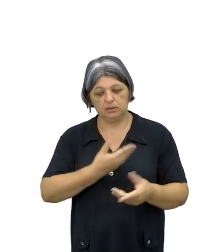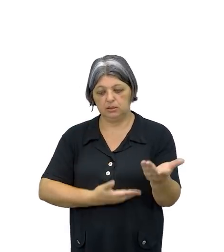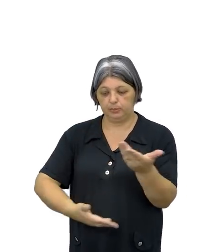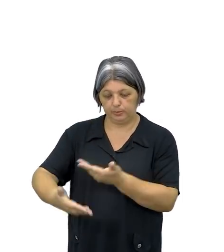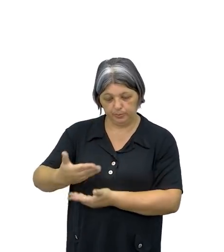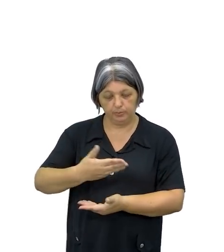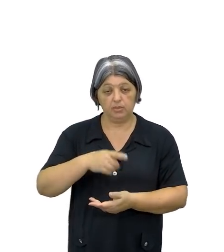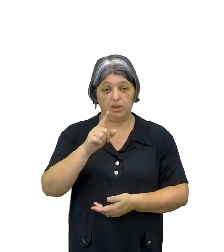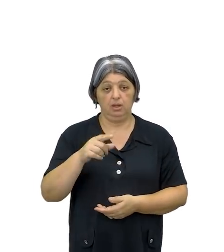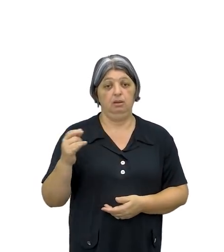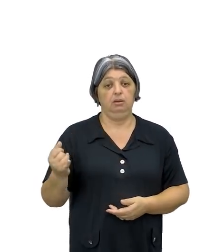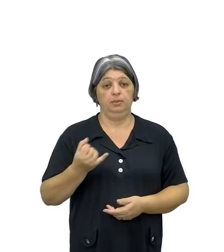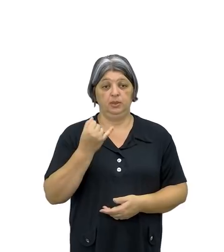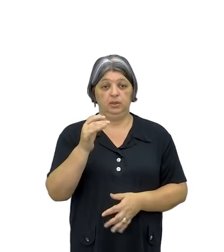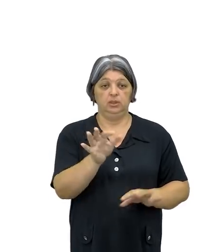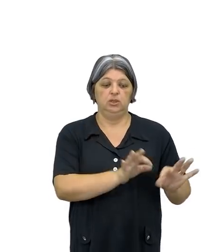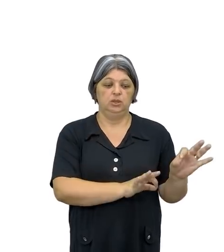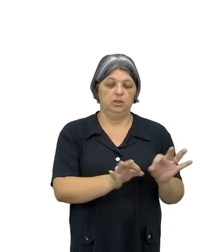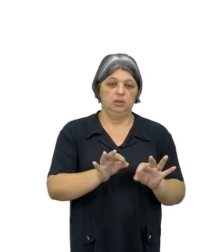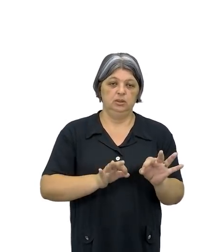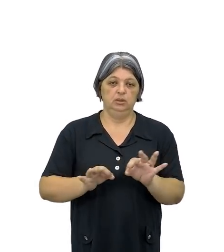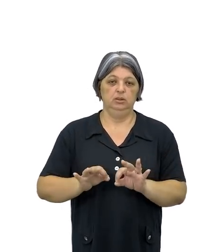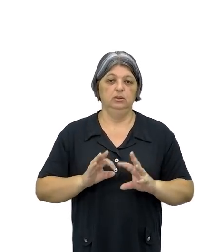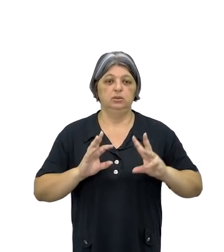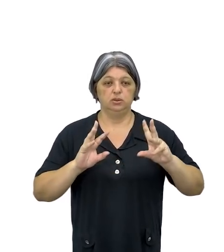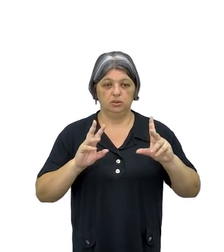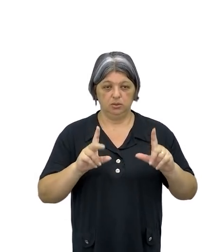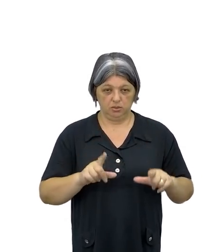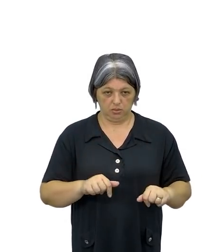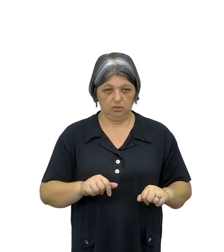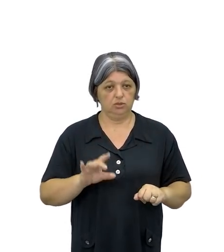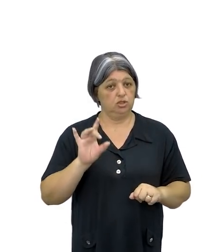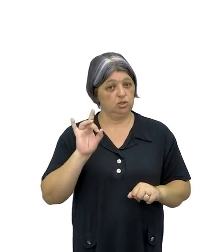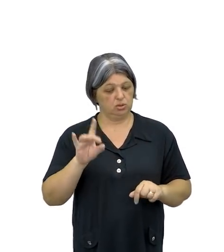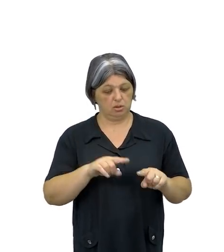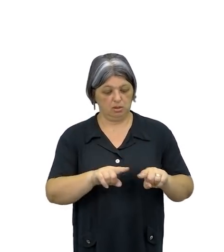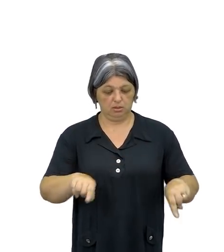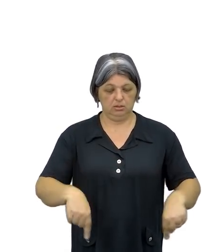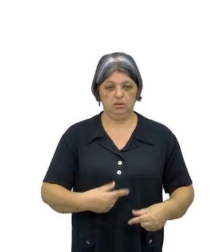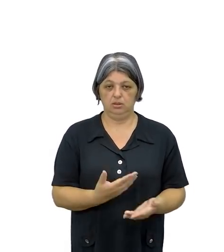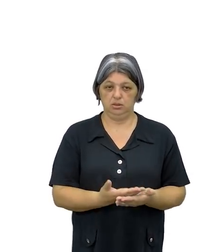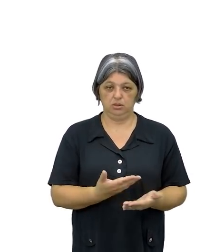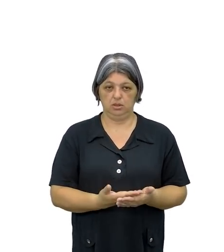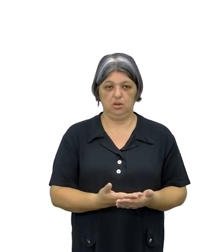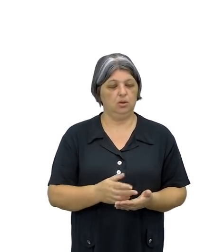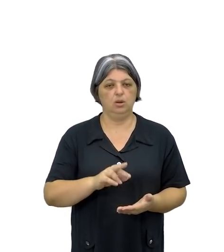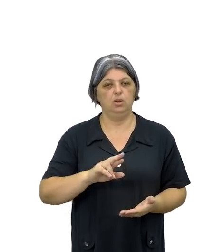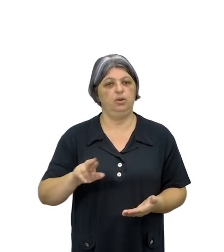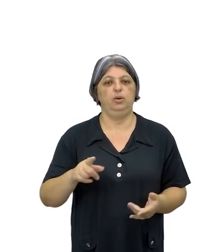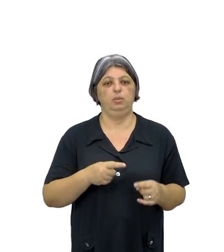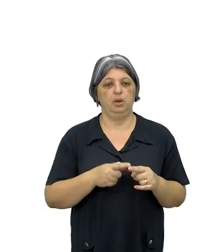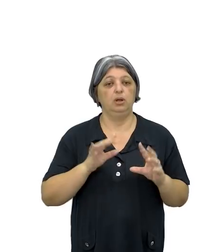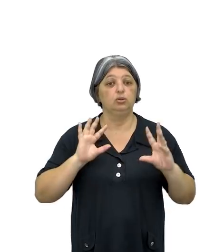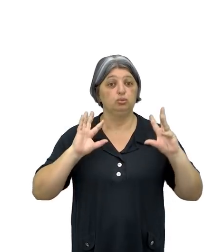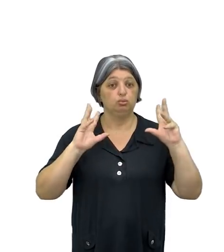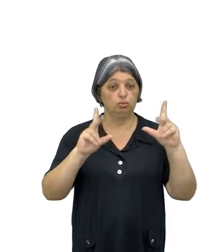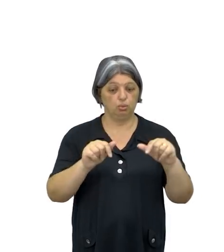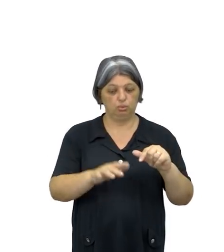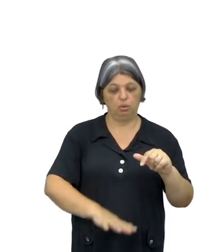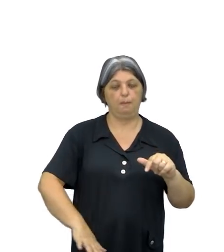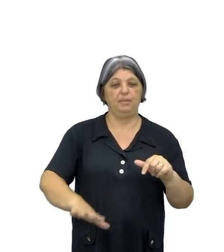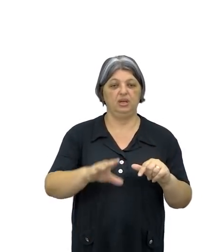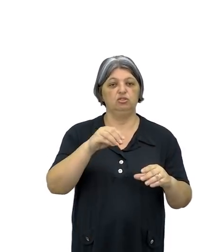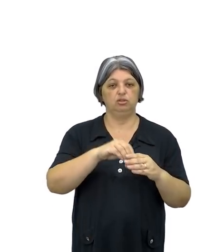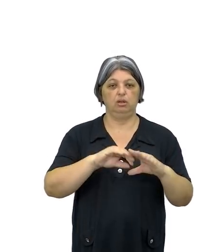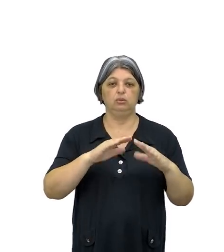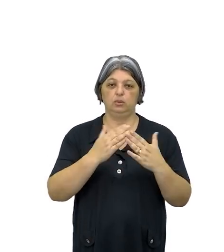é importante a organização de todos, né, não só na sala de aula, mas em todo espaço da escola, né, que exista